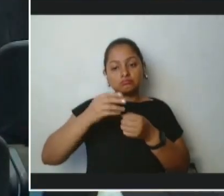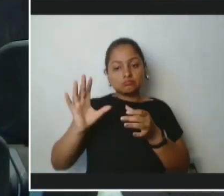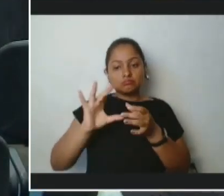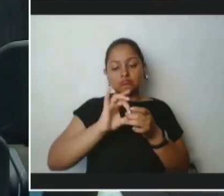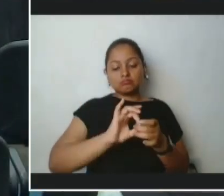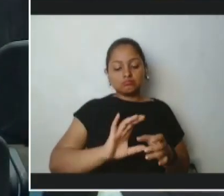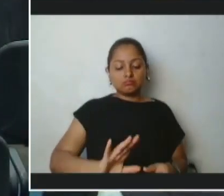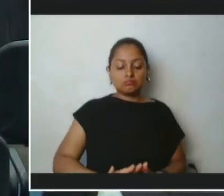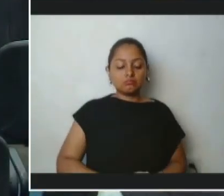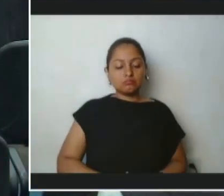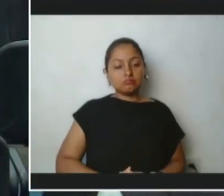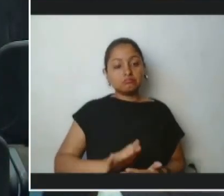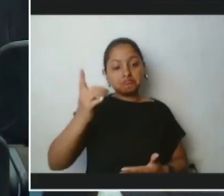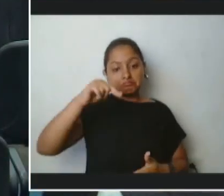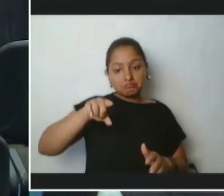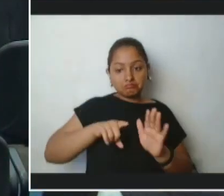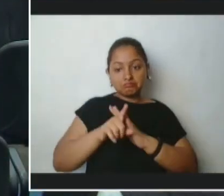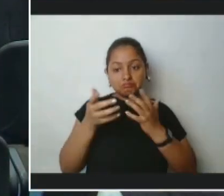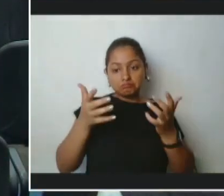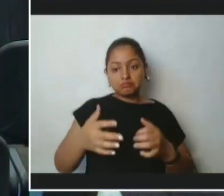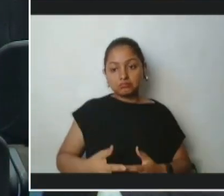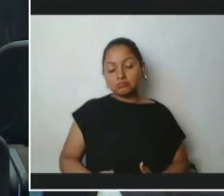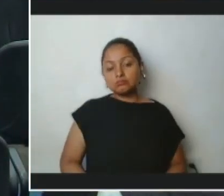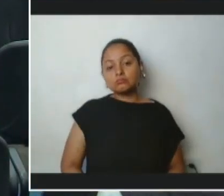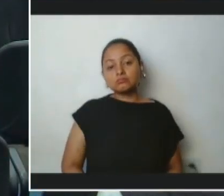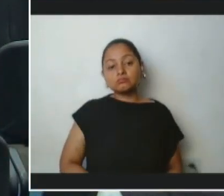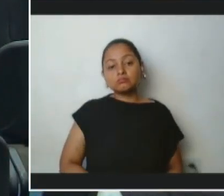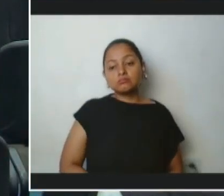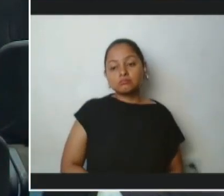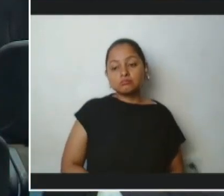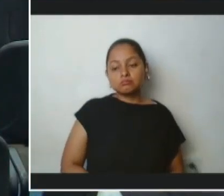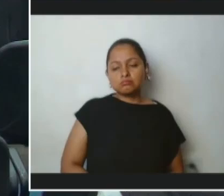Mais alguma pergunta, alguma dúvida que a gente possa estar contribuindo?